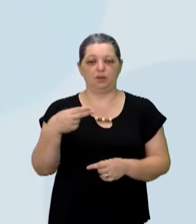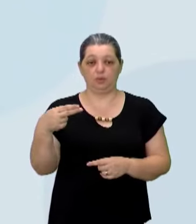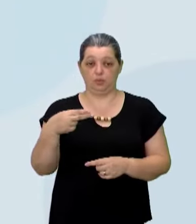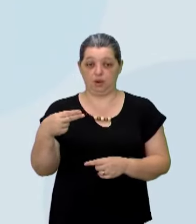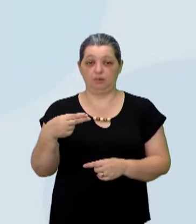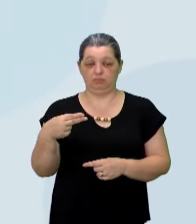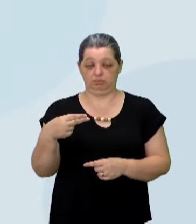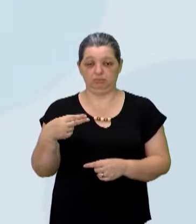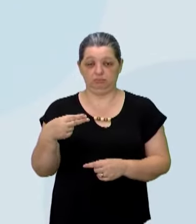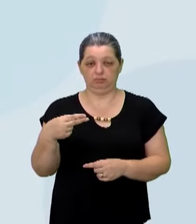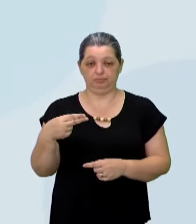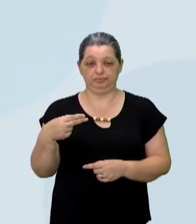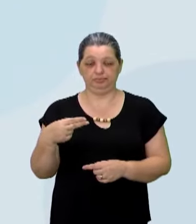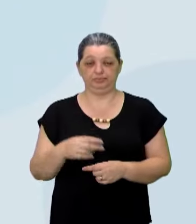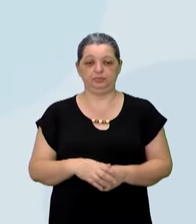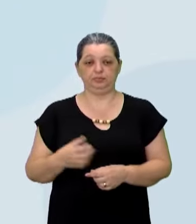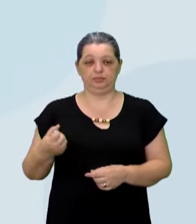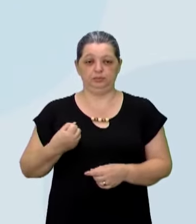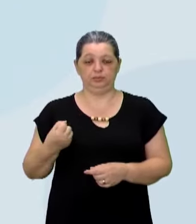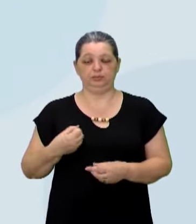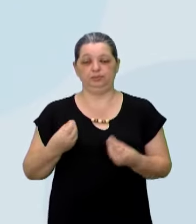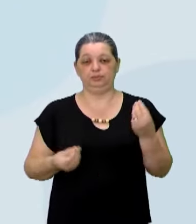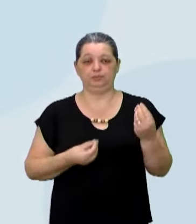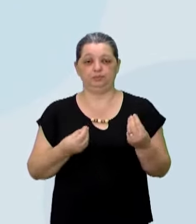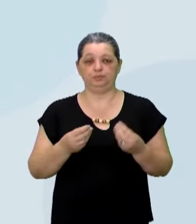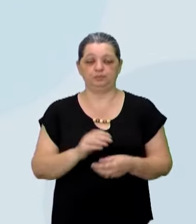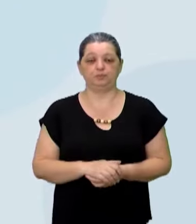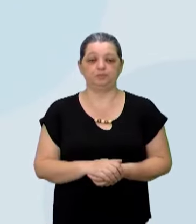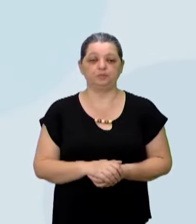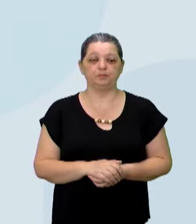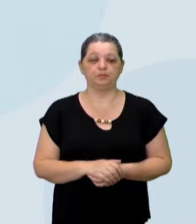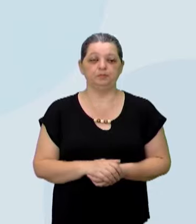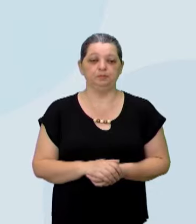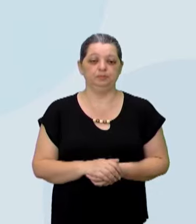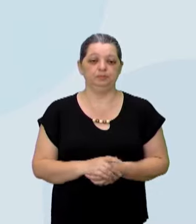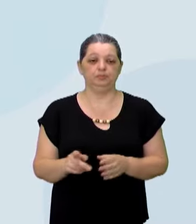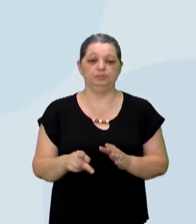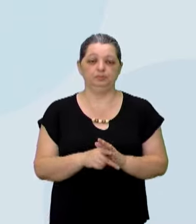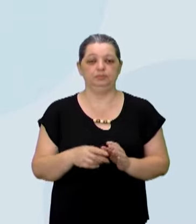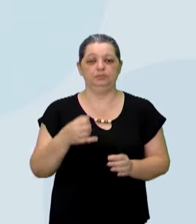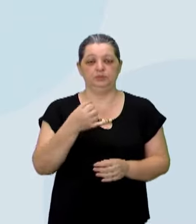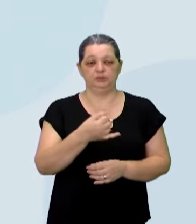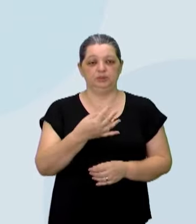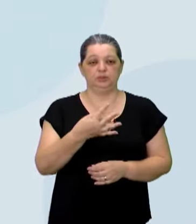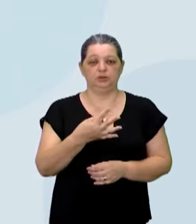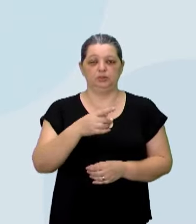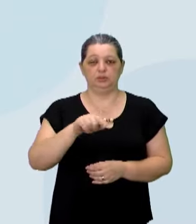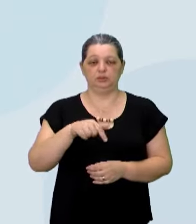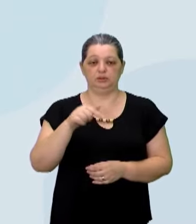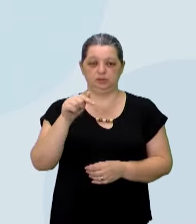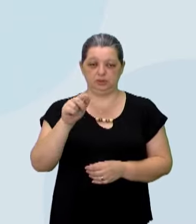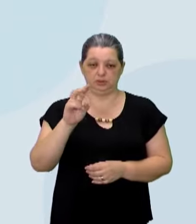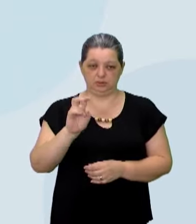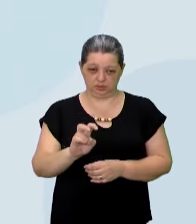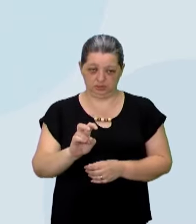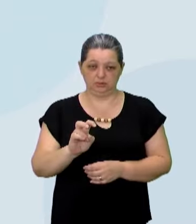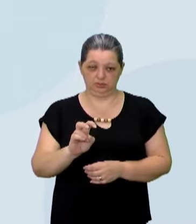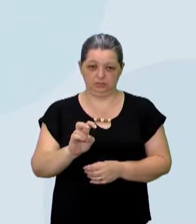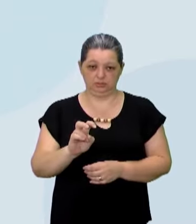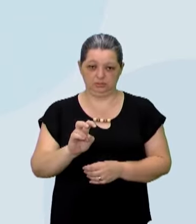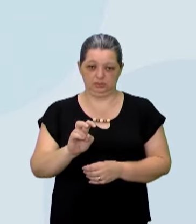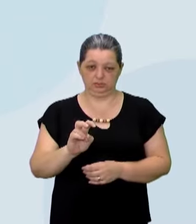Porque já que se trata de uma expressão, né? Então, o que eu vou fazer? Vou juntar aqui o menos 4 inteiros e 75